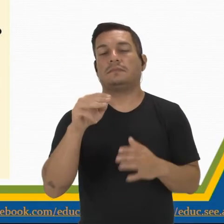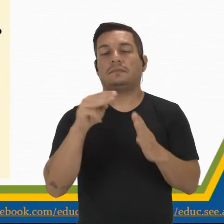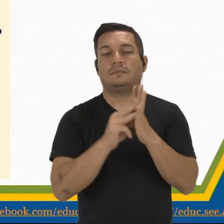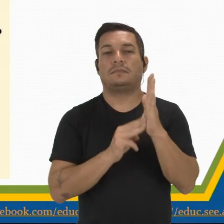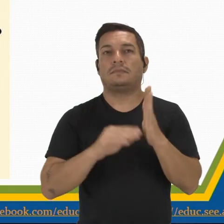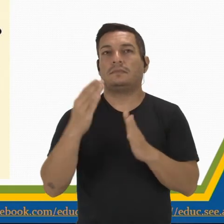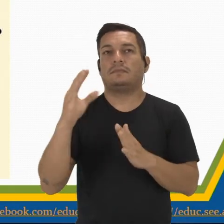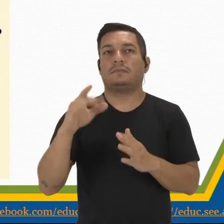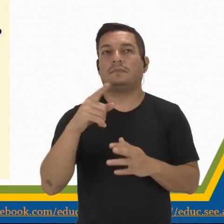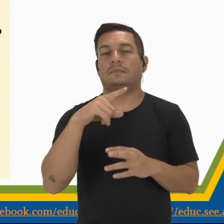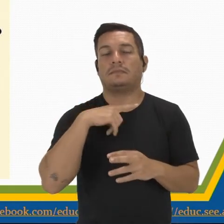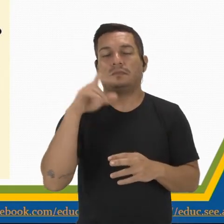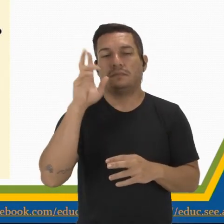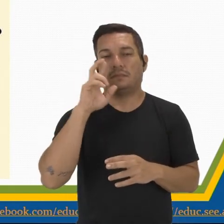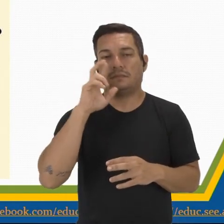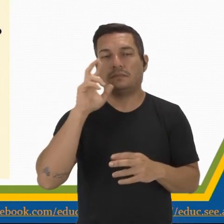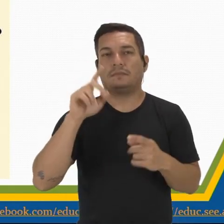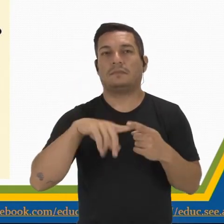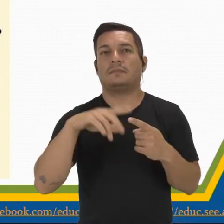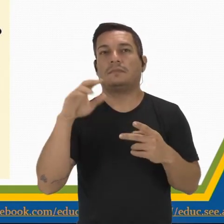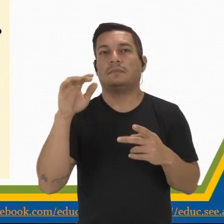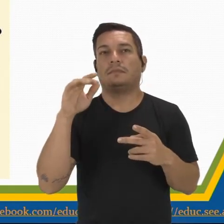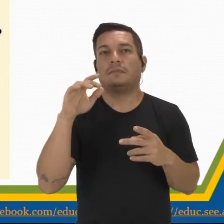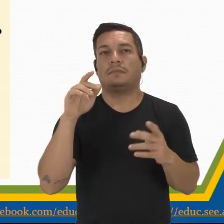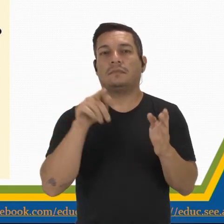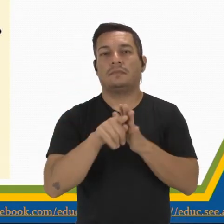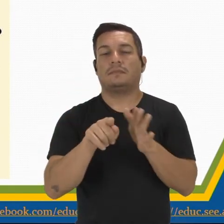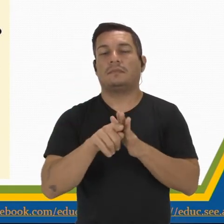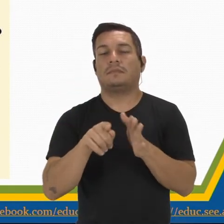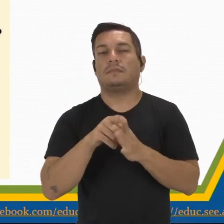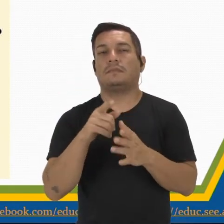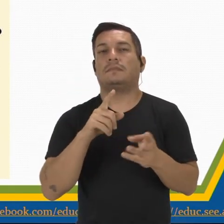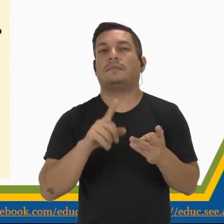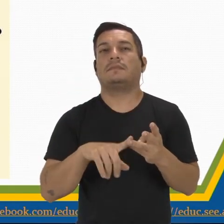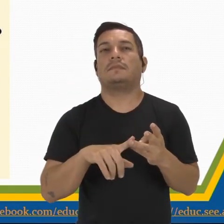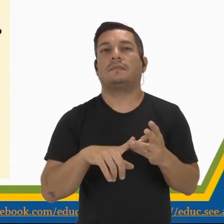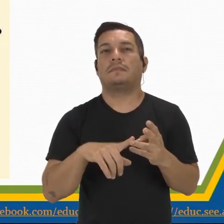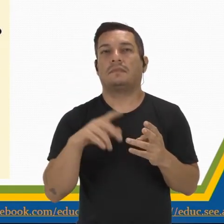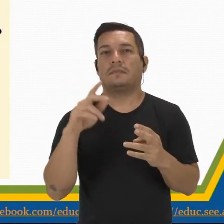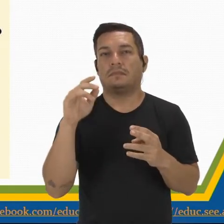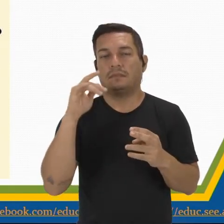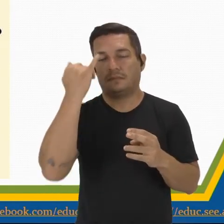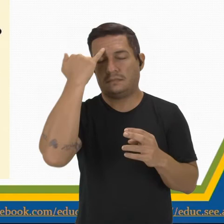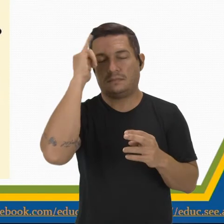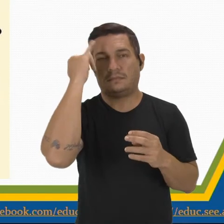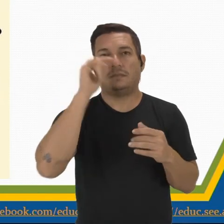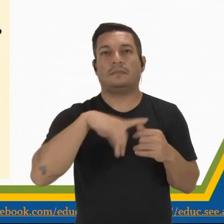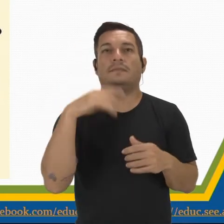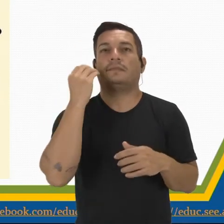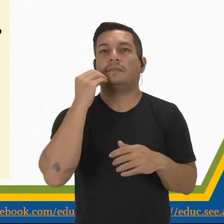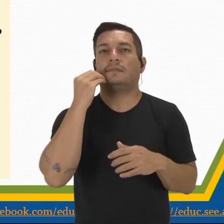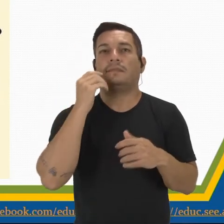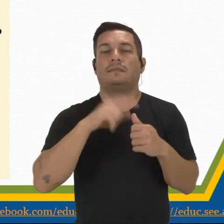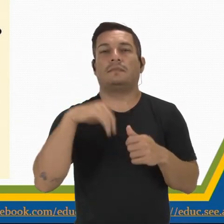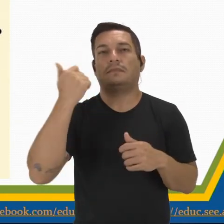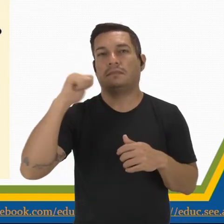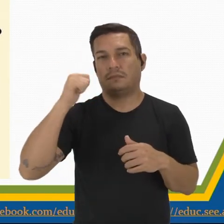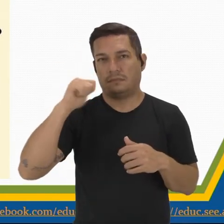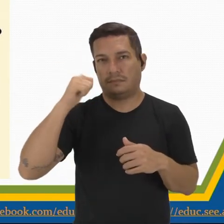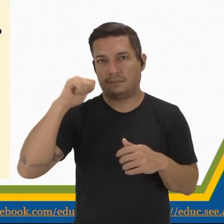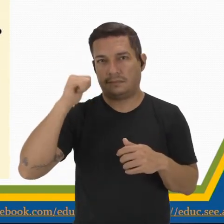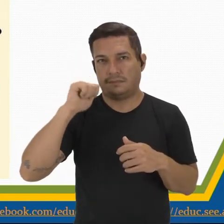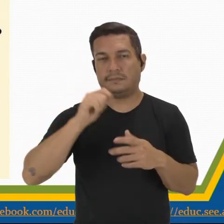acompanhar um resuminho do que é o método científico. Então você vai ter a observação, a fase do questionamento das perguntas,